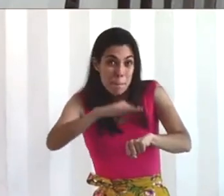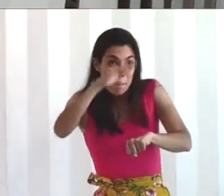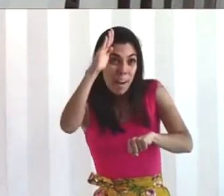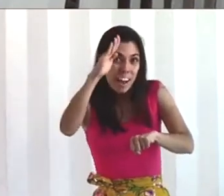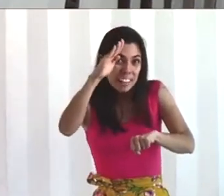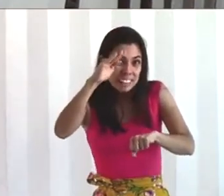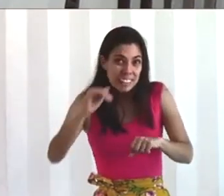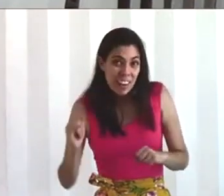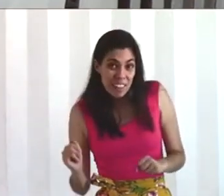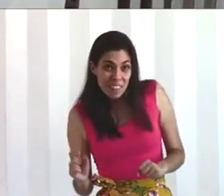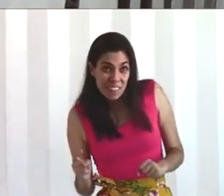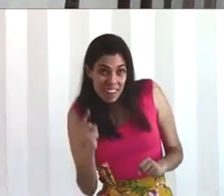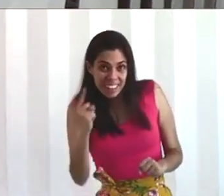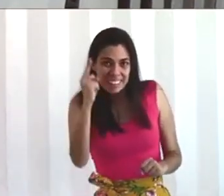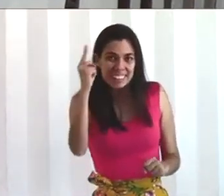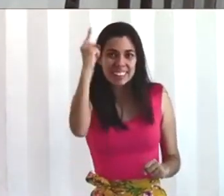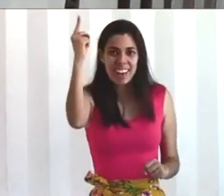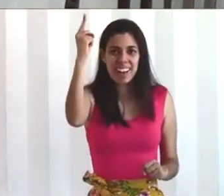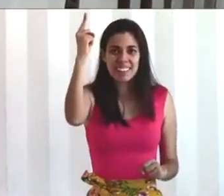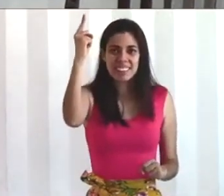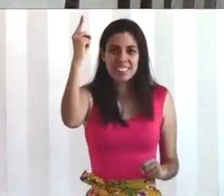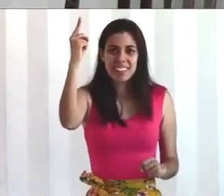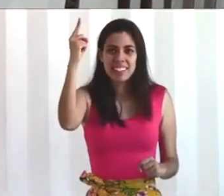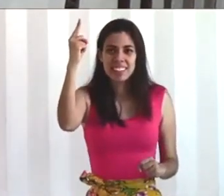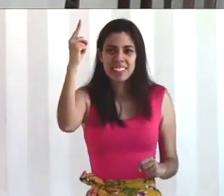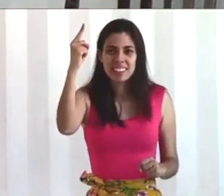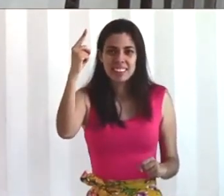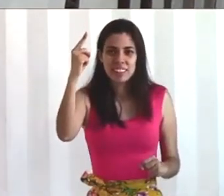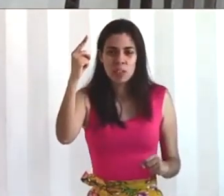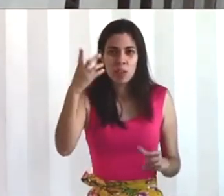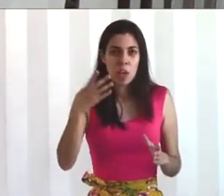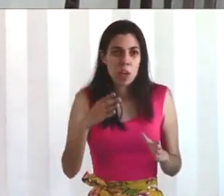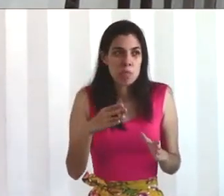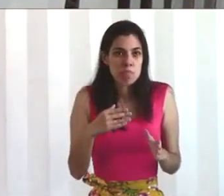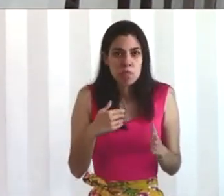uma igreja é maior, como lá naquelas cidades